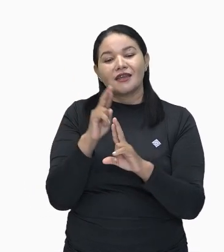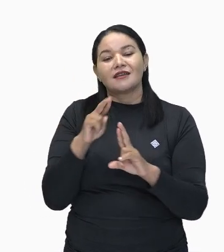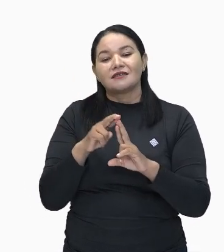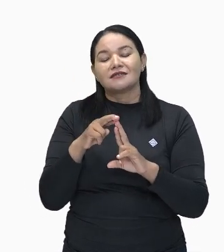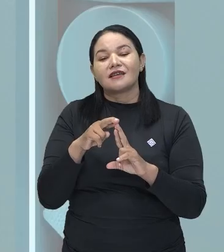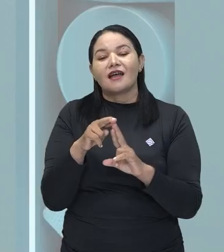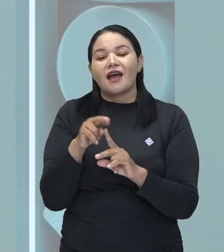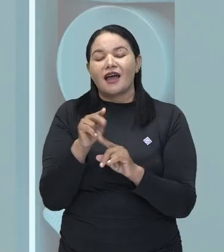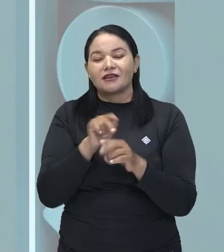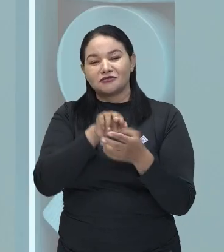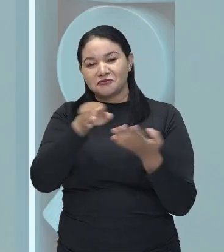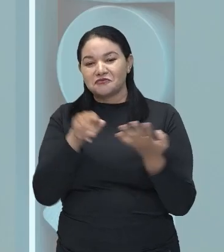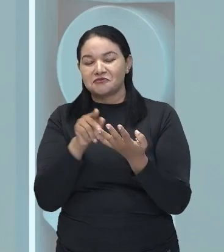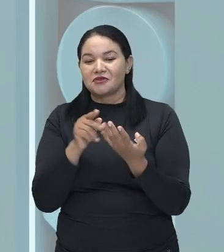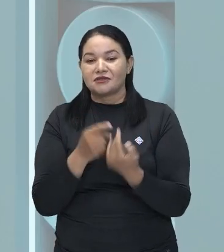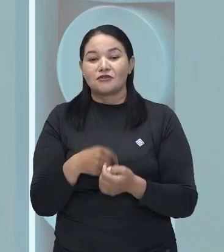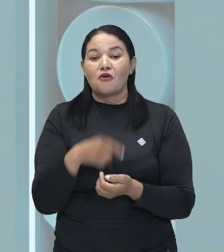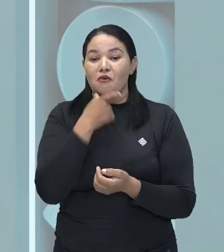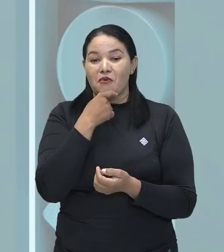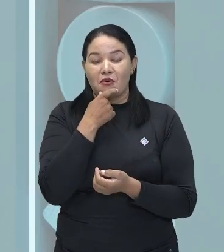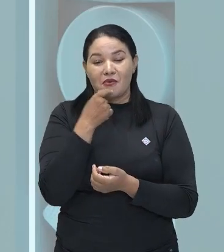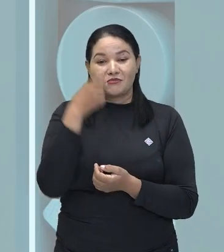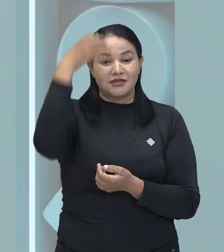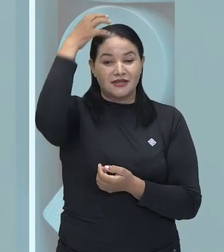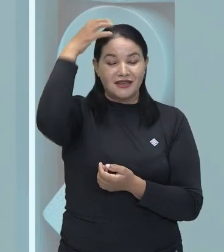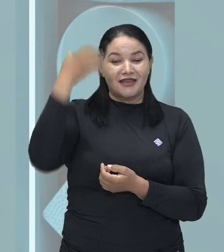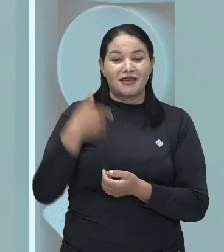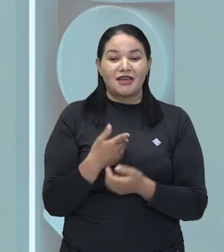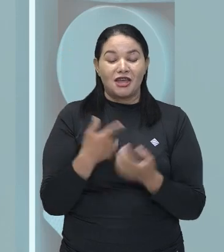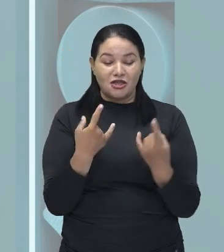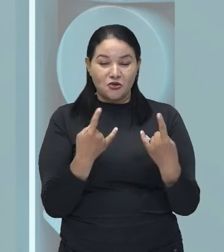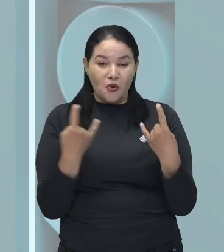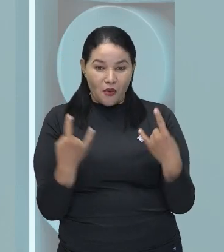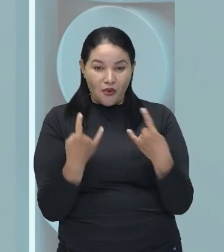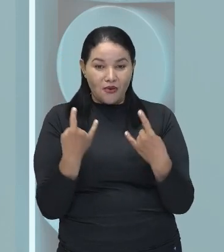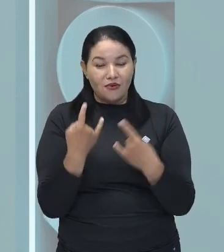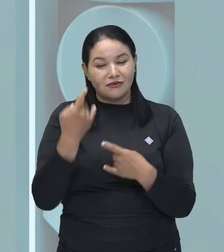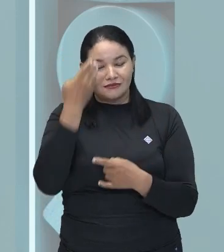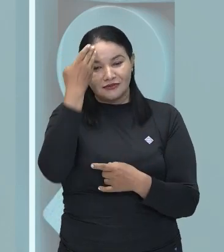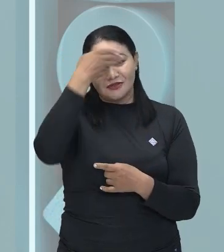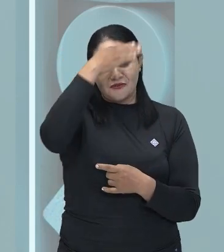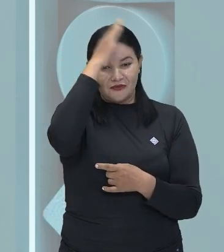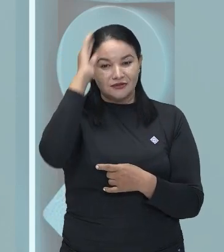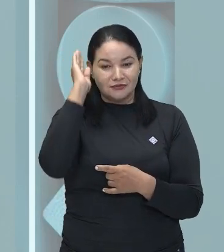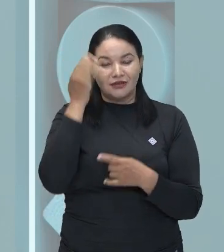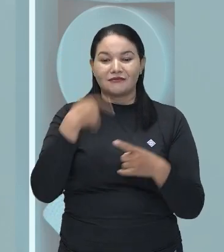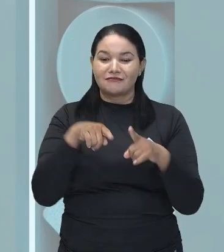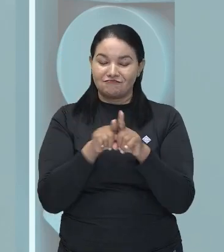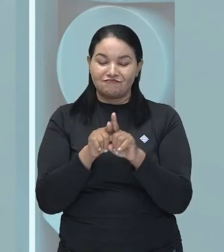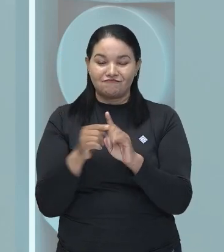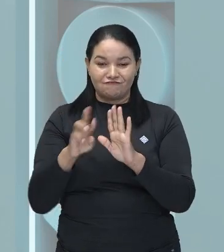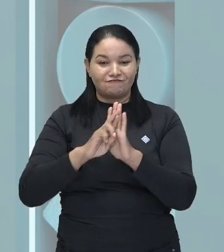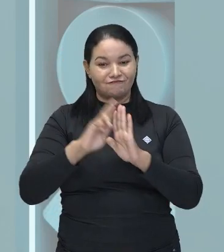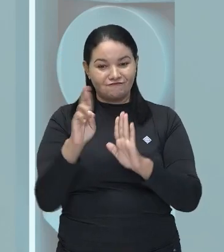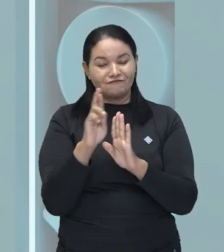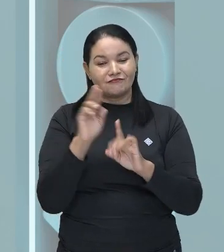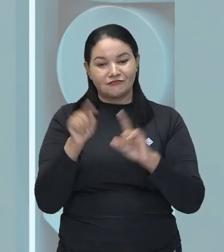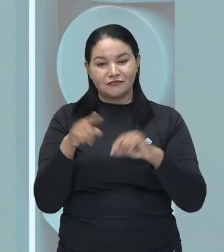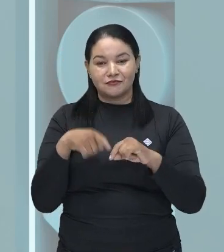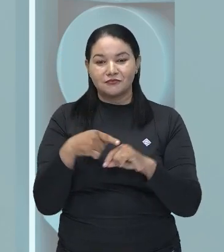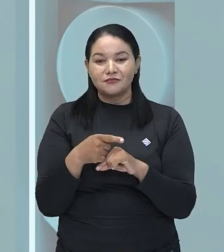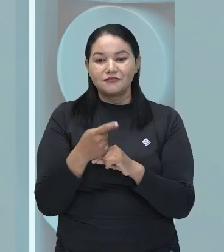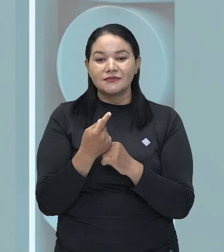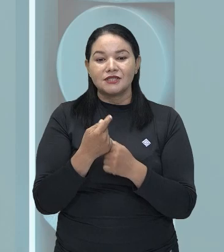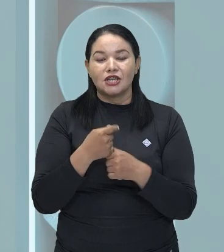gente está falando do rei do rock, Elvis Presley. A gente está falando, né, de uma referência do rock norte-americano.